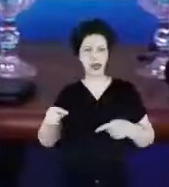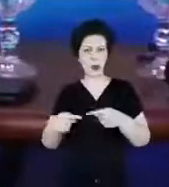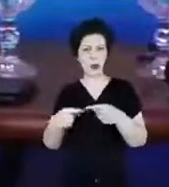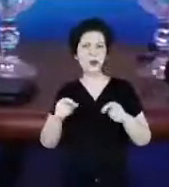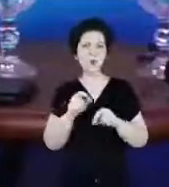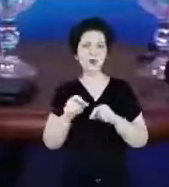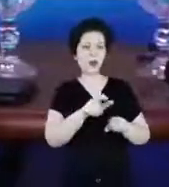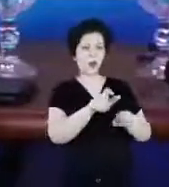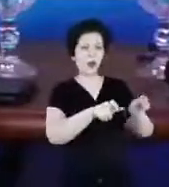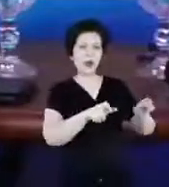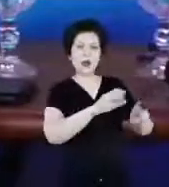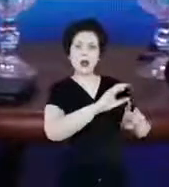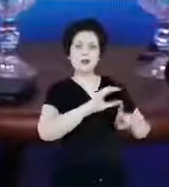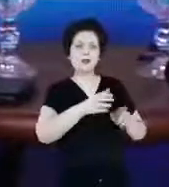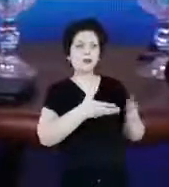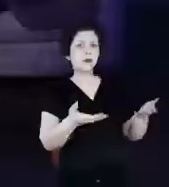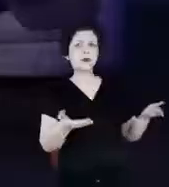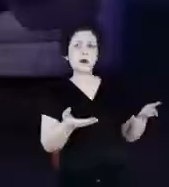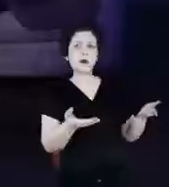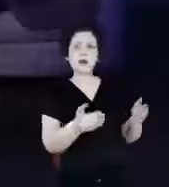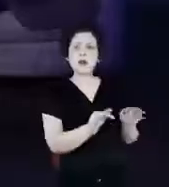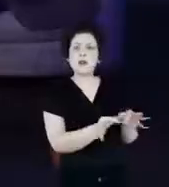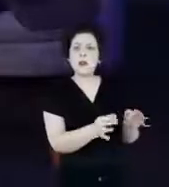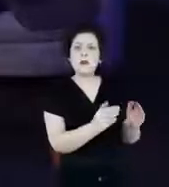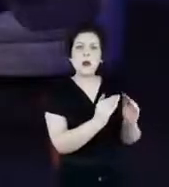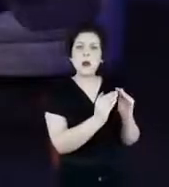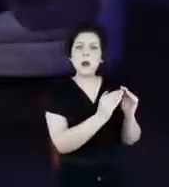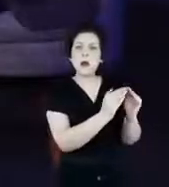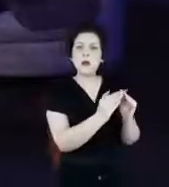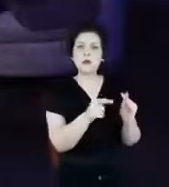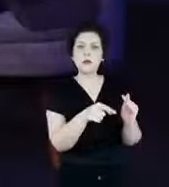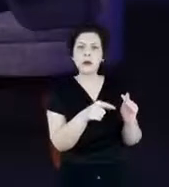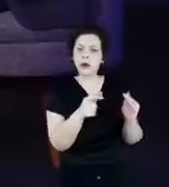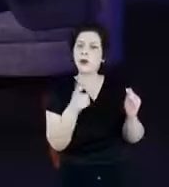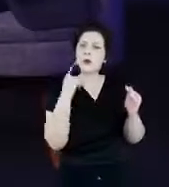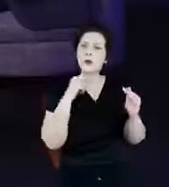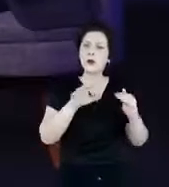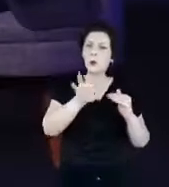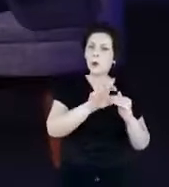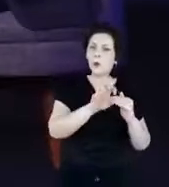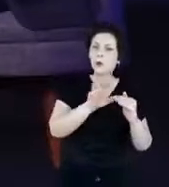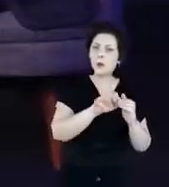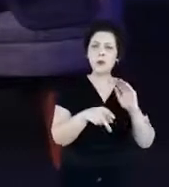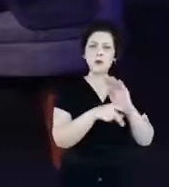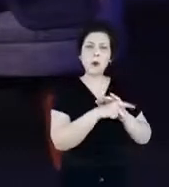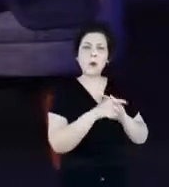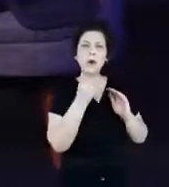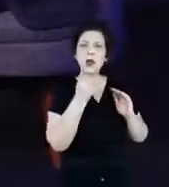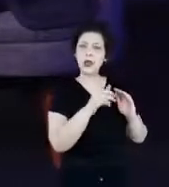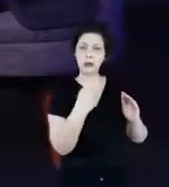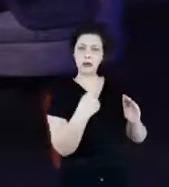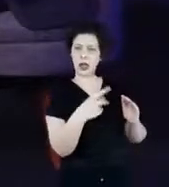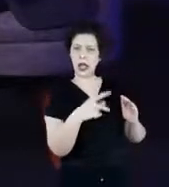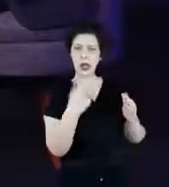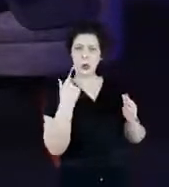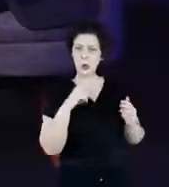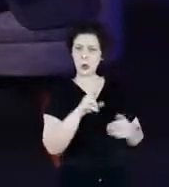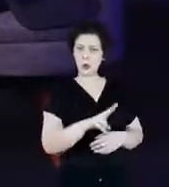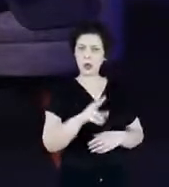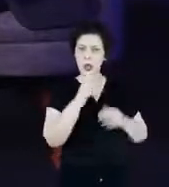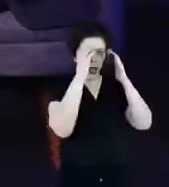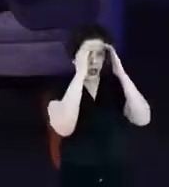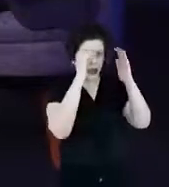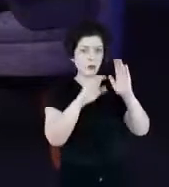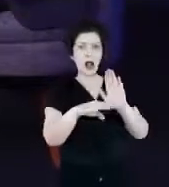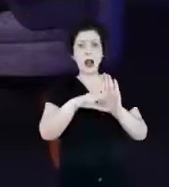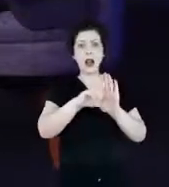prosumidores, né, que são os pequenos produtores que podem usufruir da sua própria energia, né, respeitando a